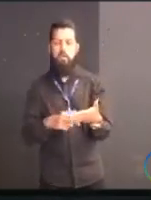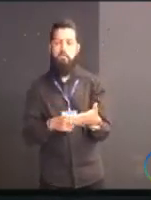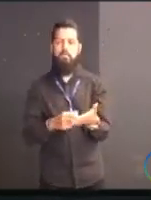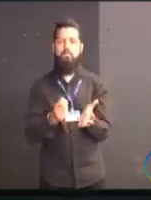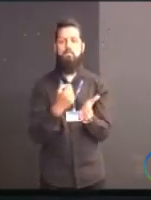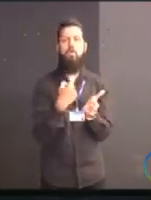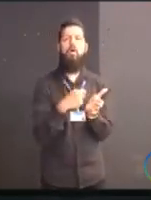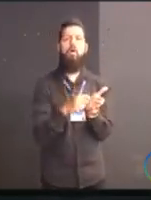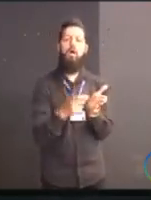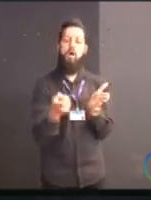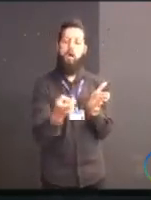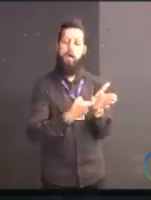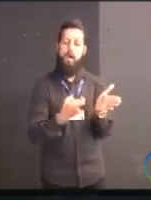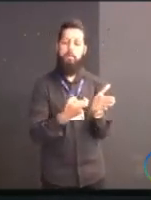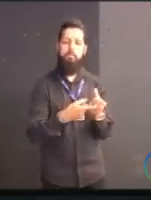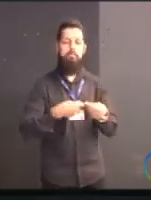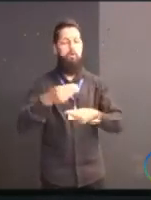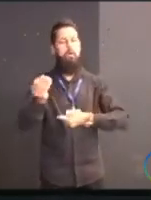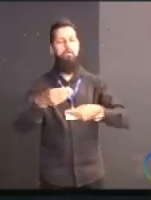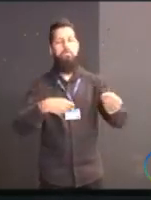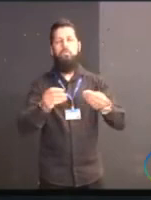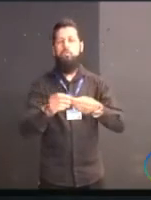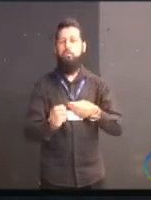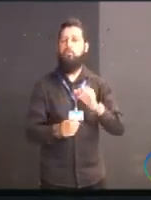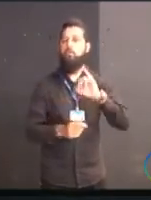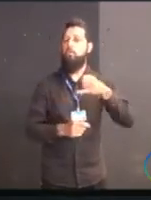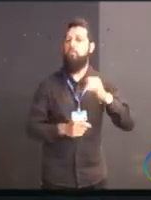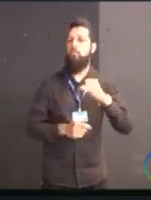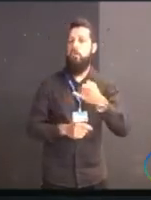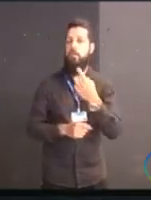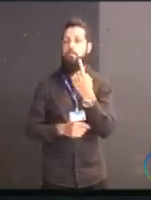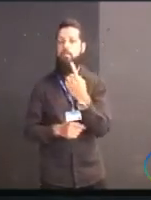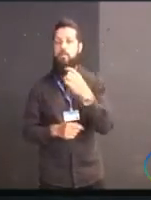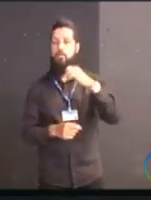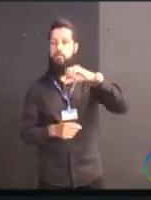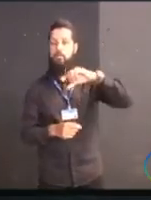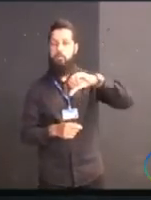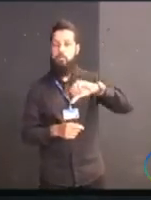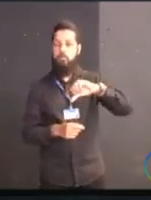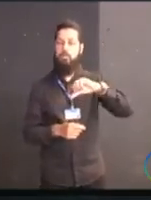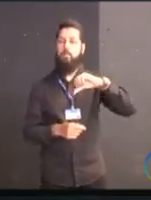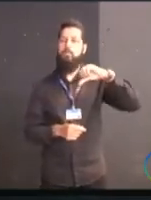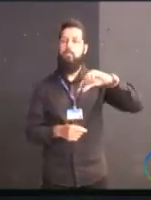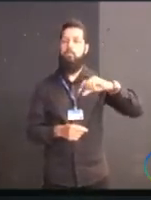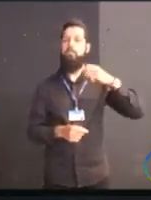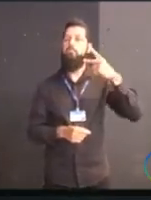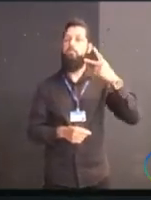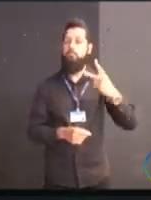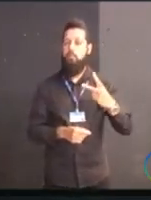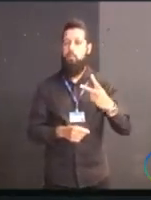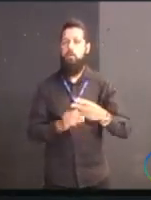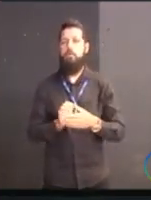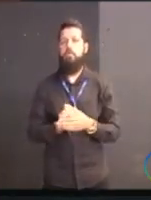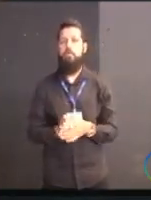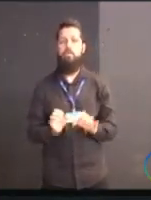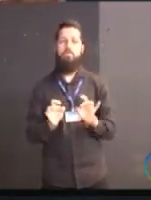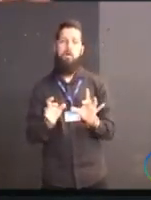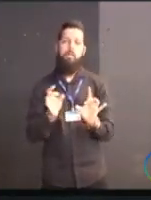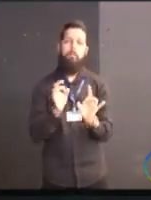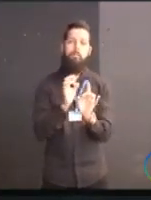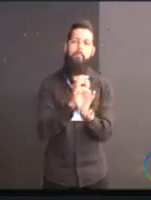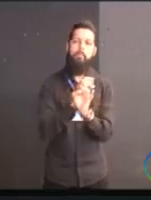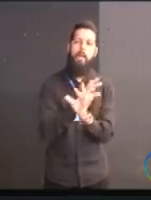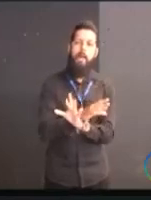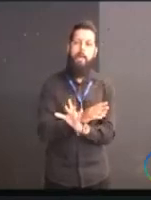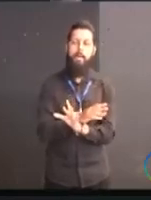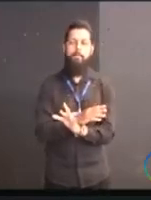para todos nós a partir de janeiro de 1992. E para terminar, só um